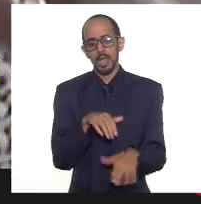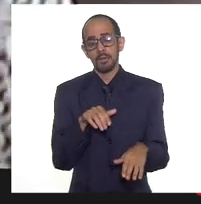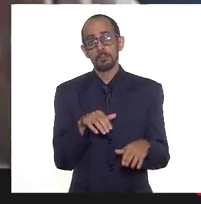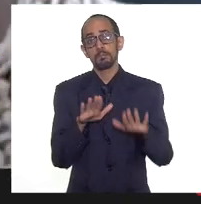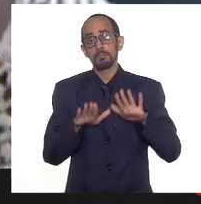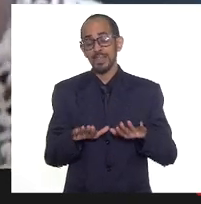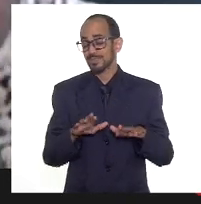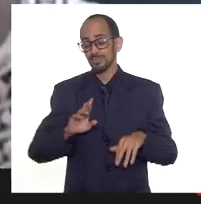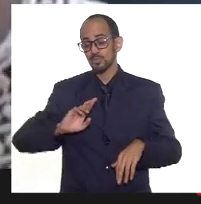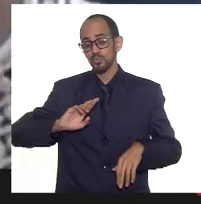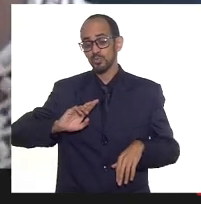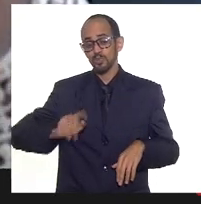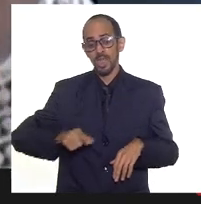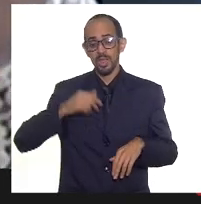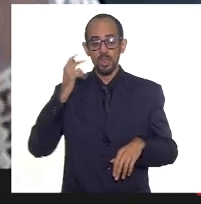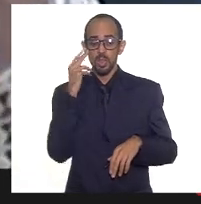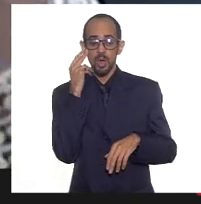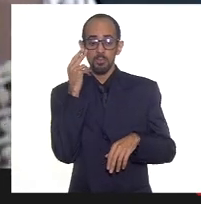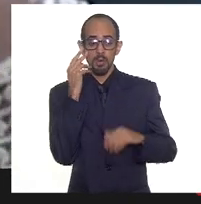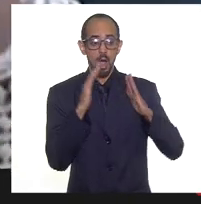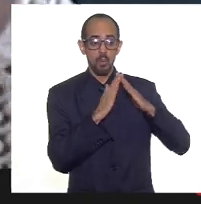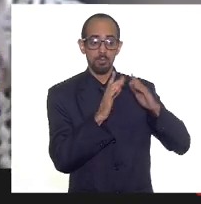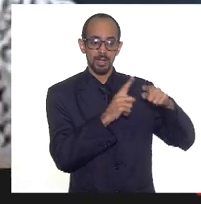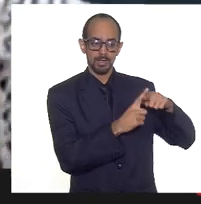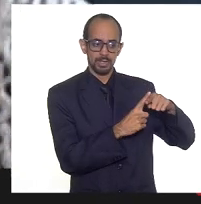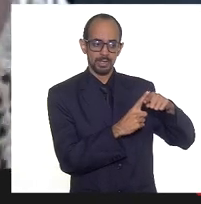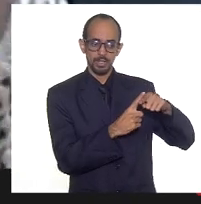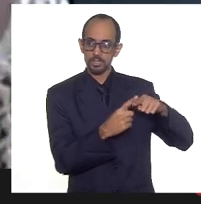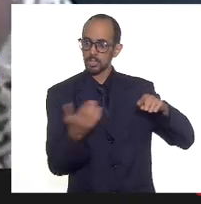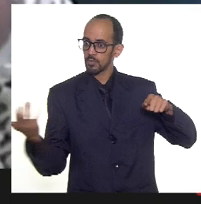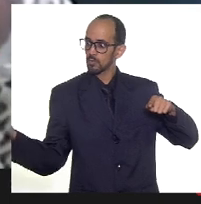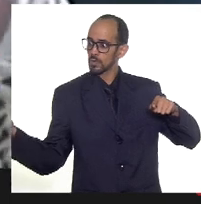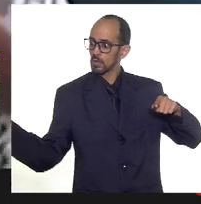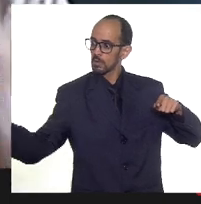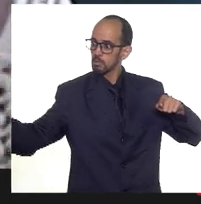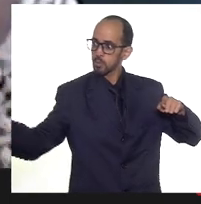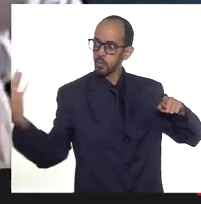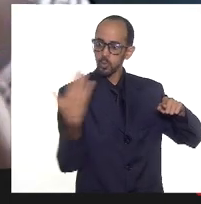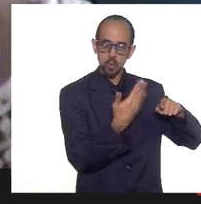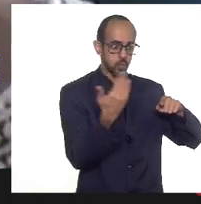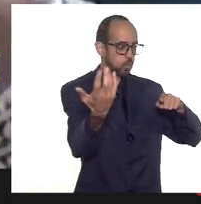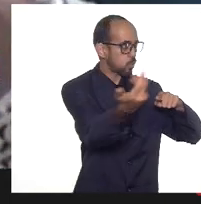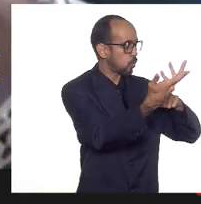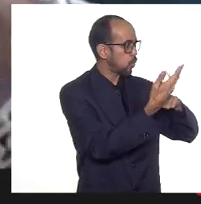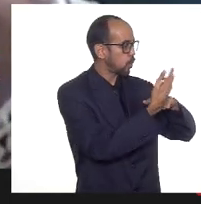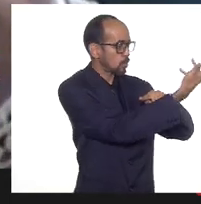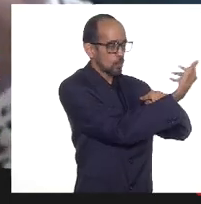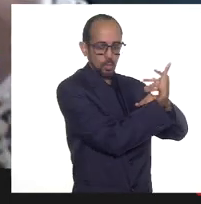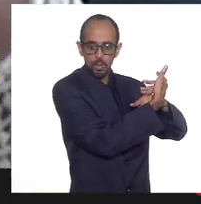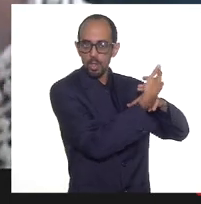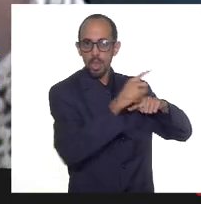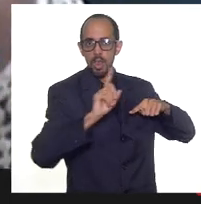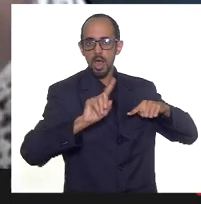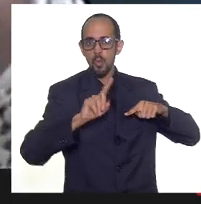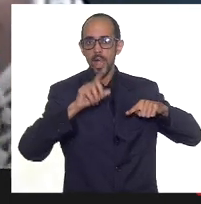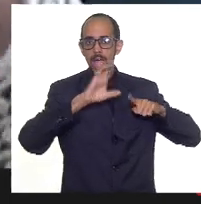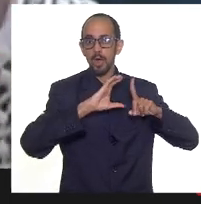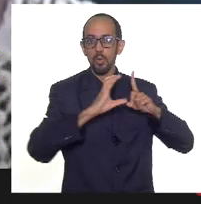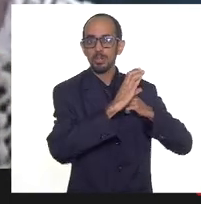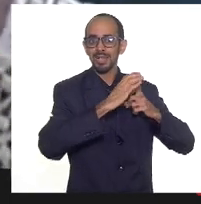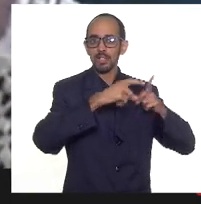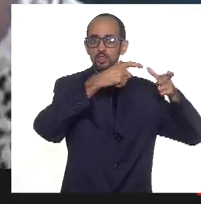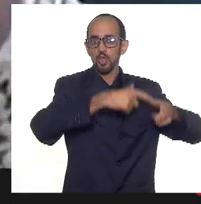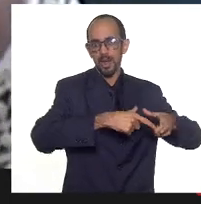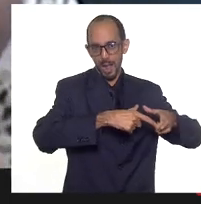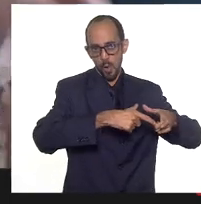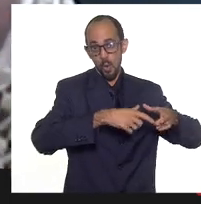o cotidiano de uma igreja está recebendo gente de todos os lugares. Ela recebe a sua comunidade religiosa. O terreiro,